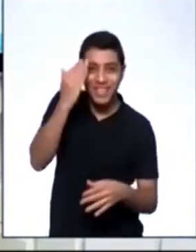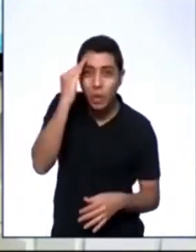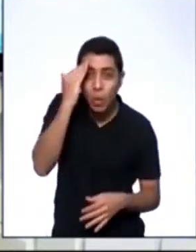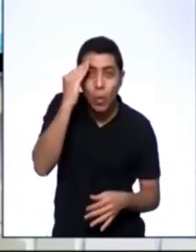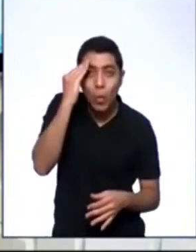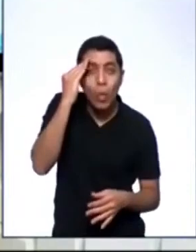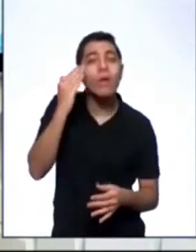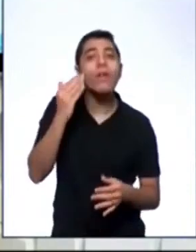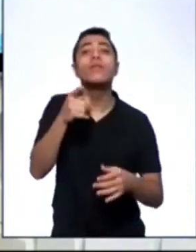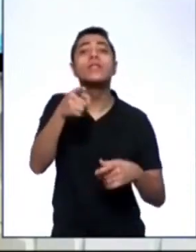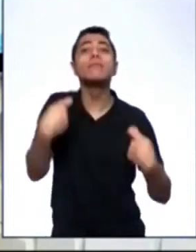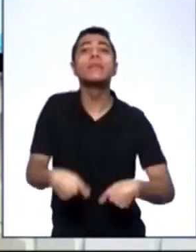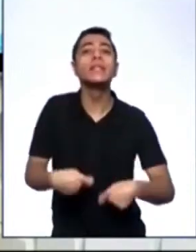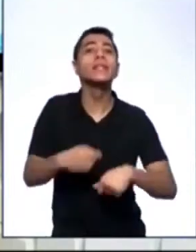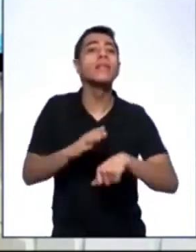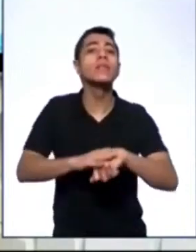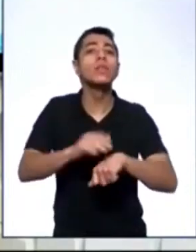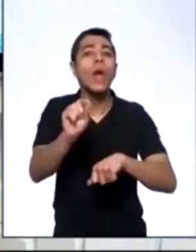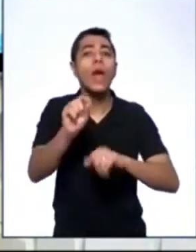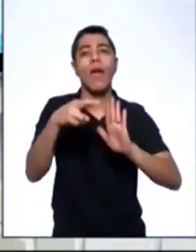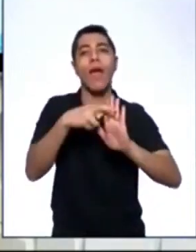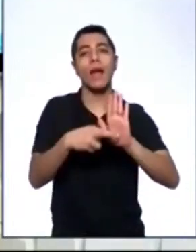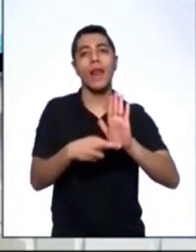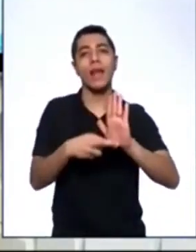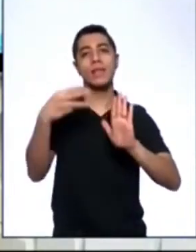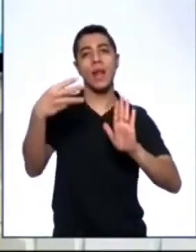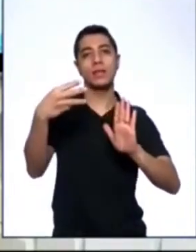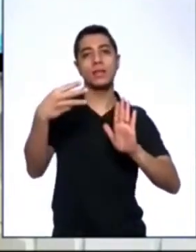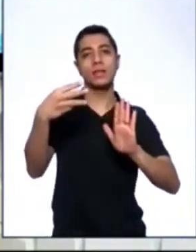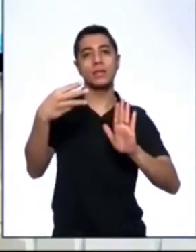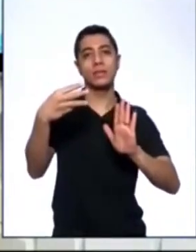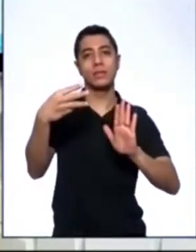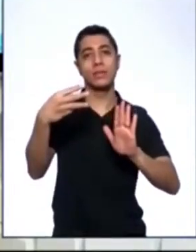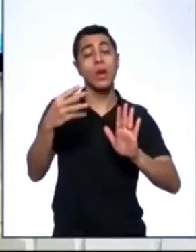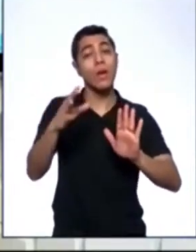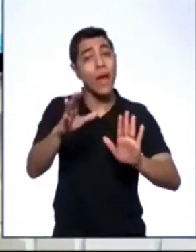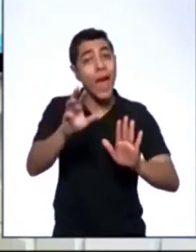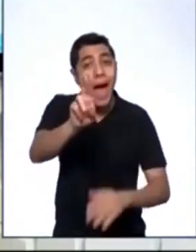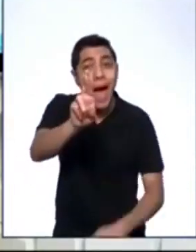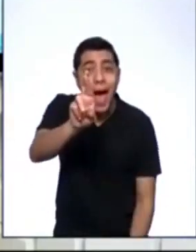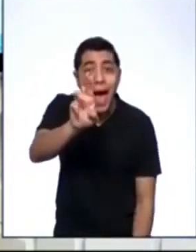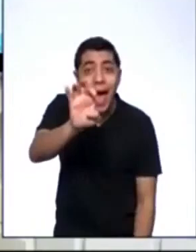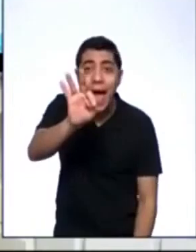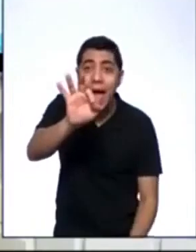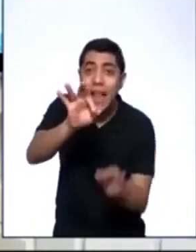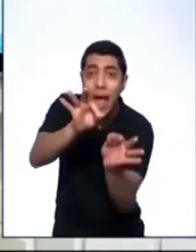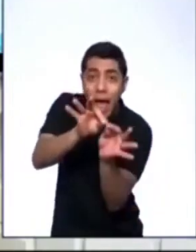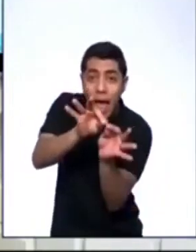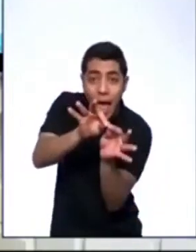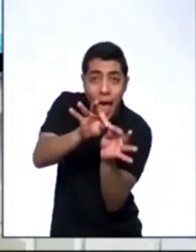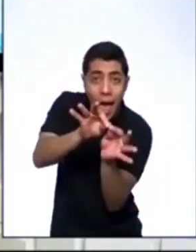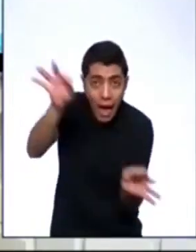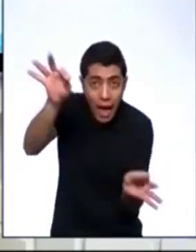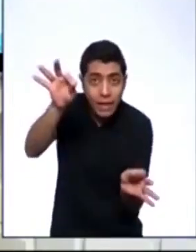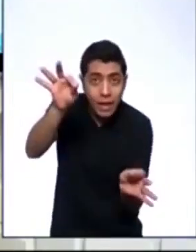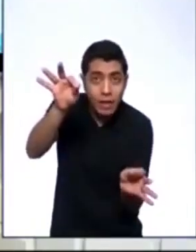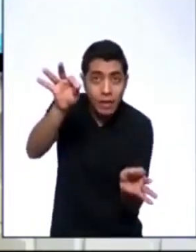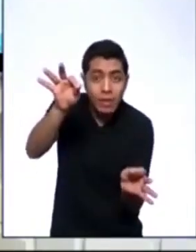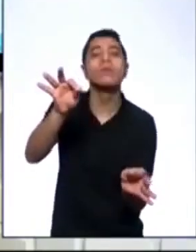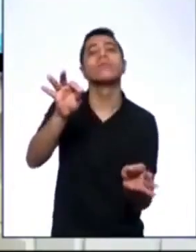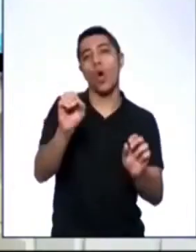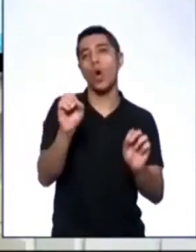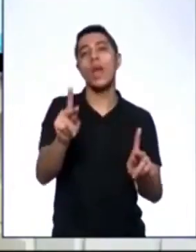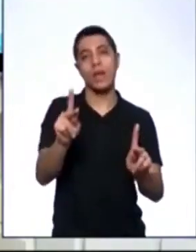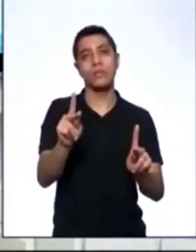regra de três sempre que foi reta função do primeiro grau supondo que o a